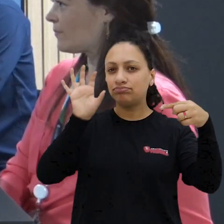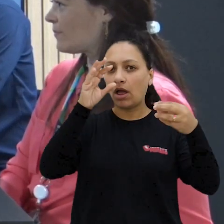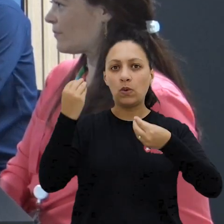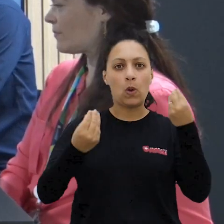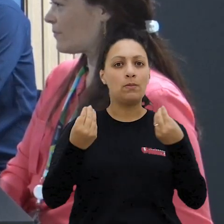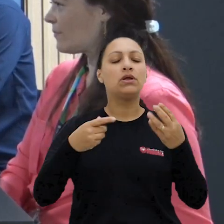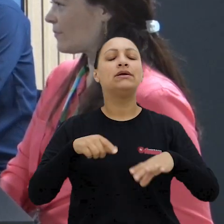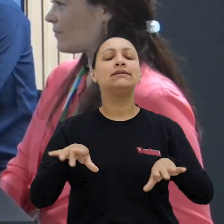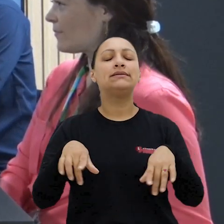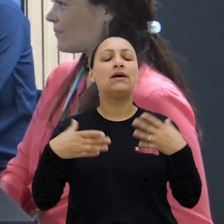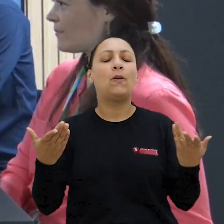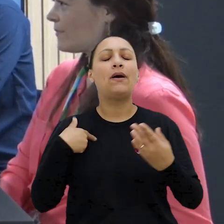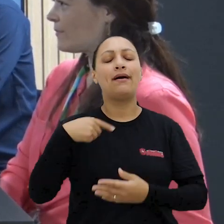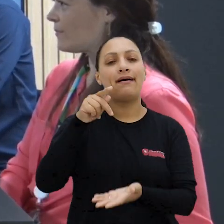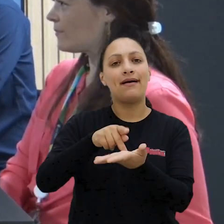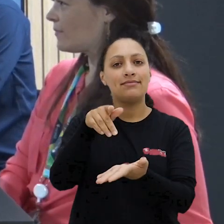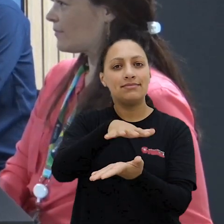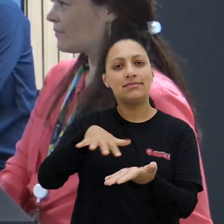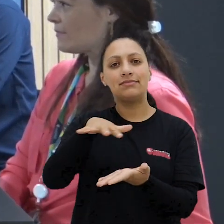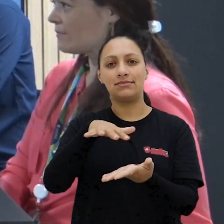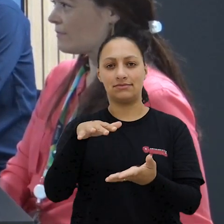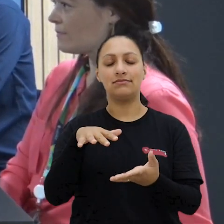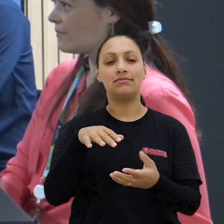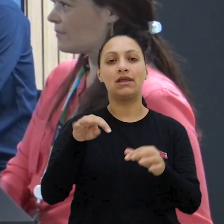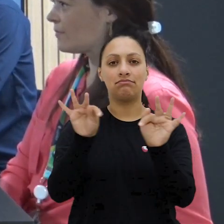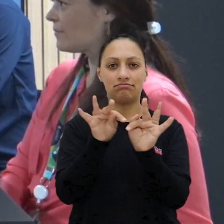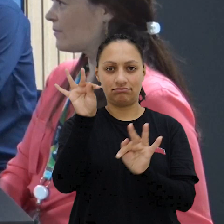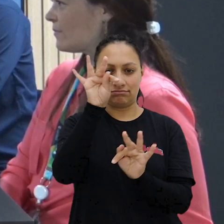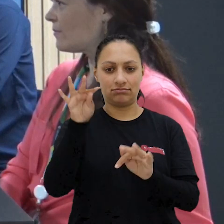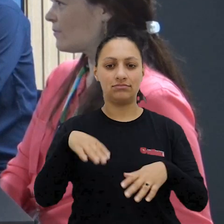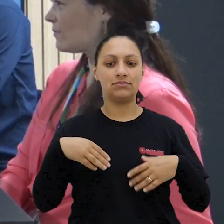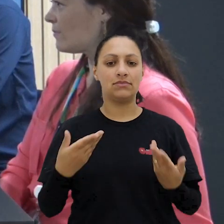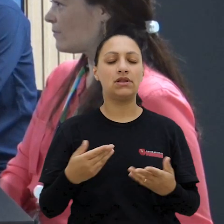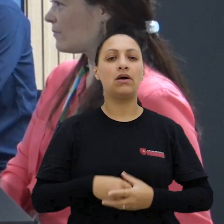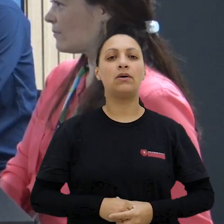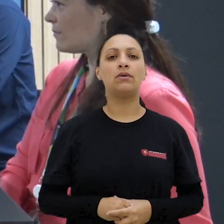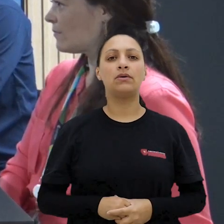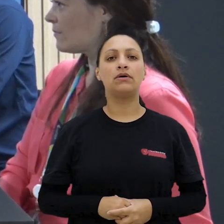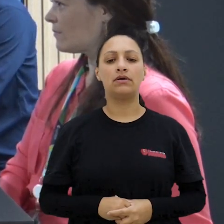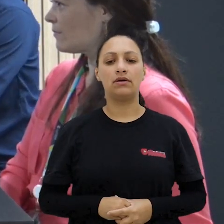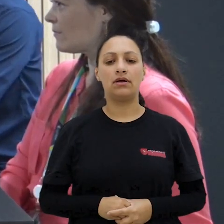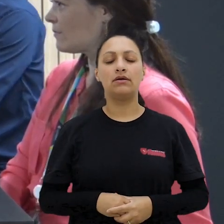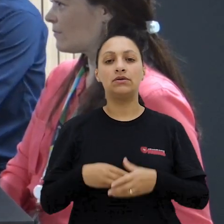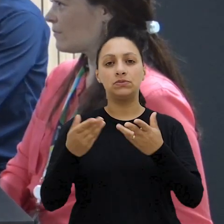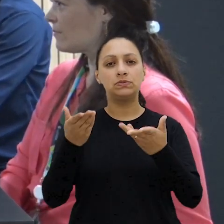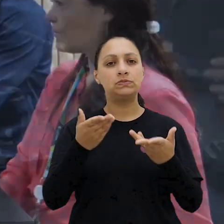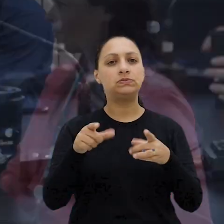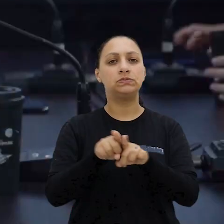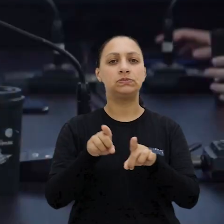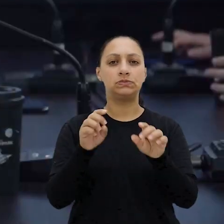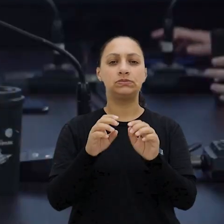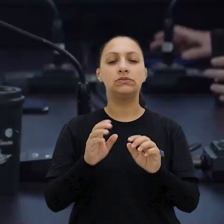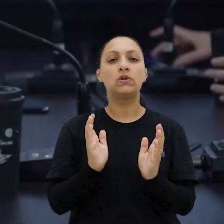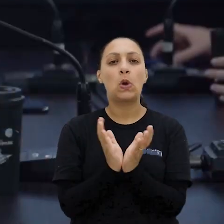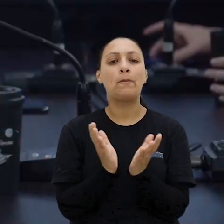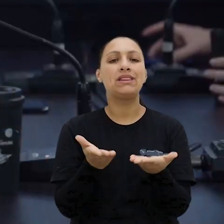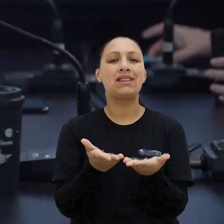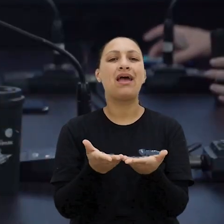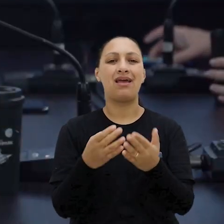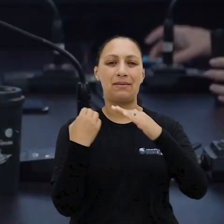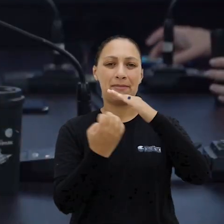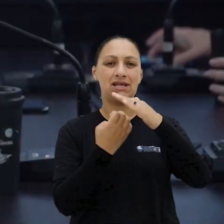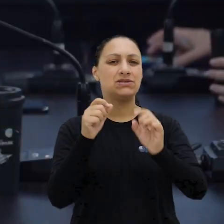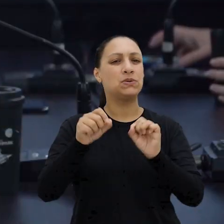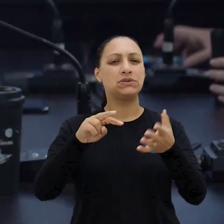da realidade do Fevale Tech Park. Como eu falei do Comitê de Empresas, então o que é o Comitê de Empresas? É uma união de